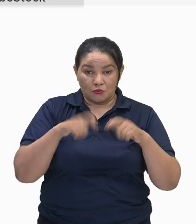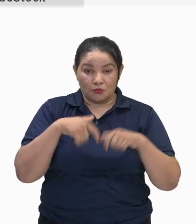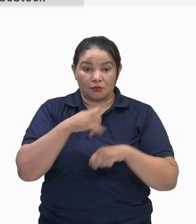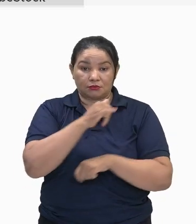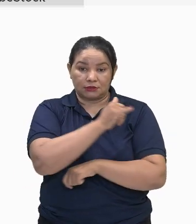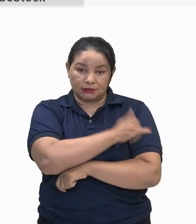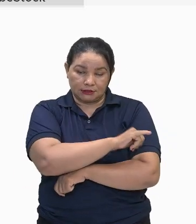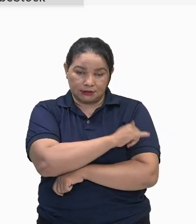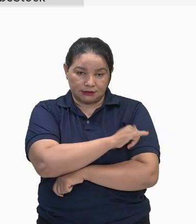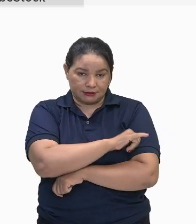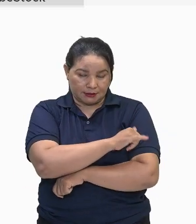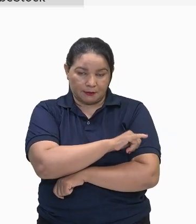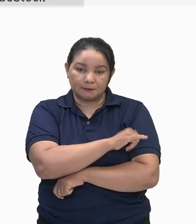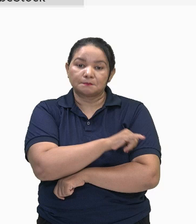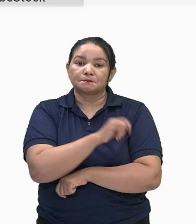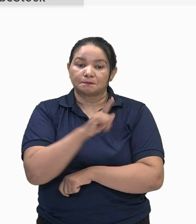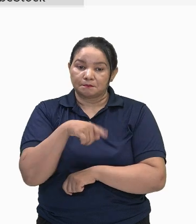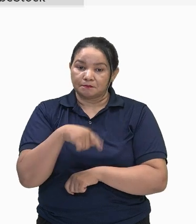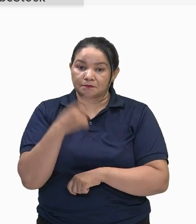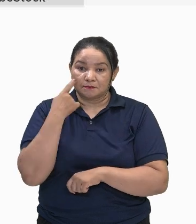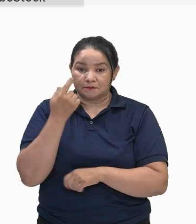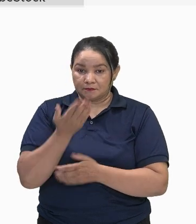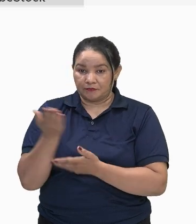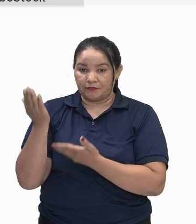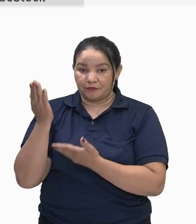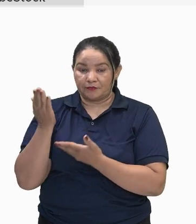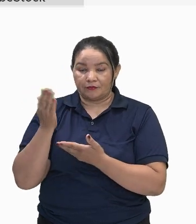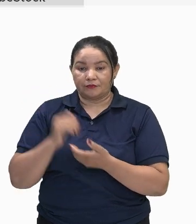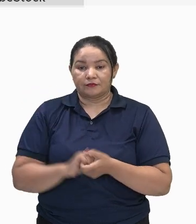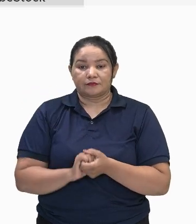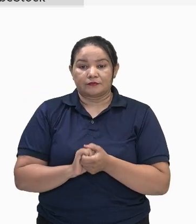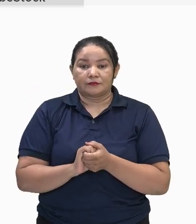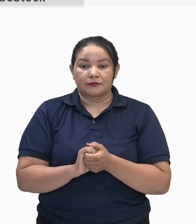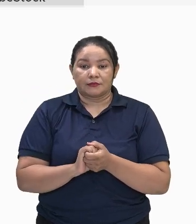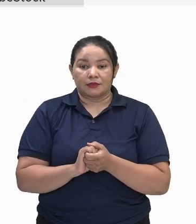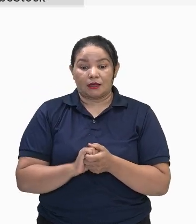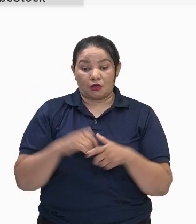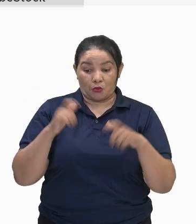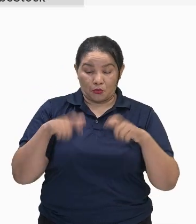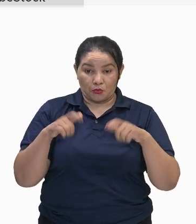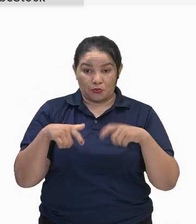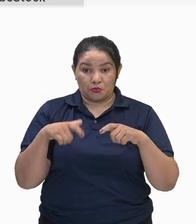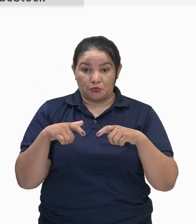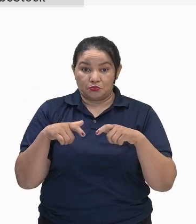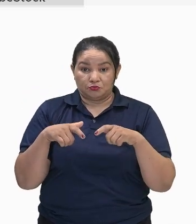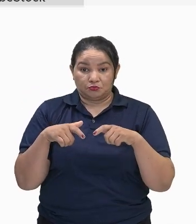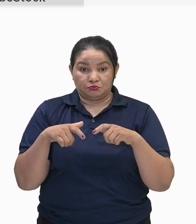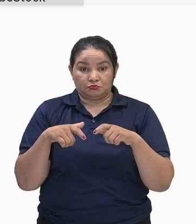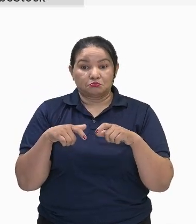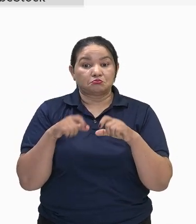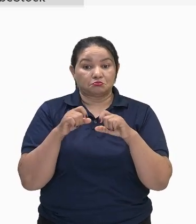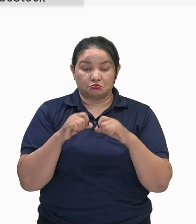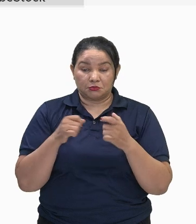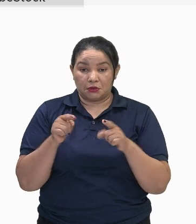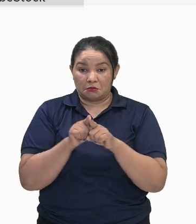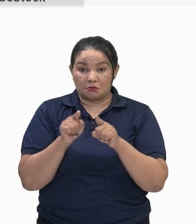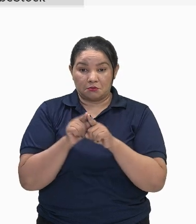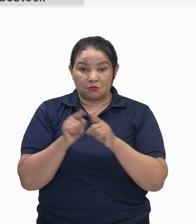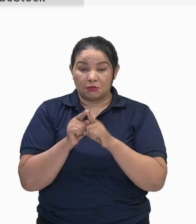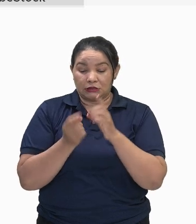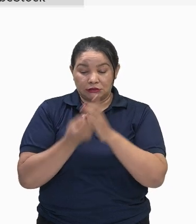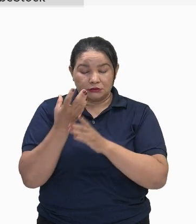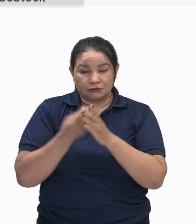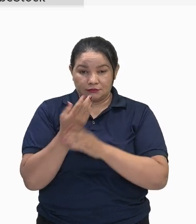ali construídas, você está observando aí a estrutura, né, de uma delas, e elas têm uma capacidade aí bastante alta de